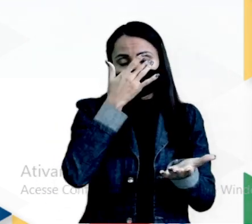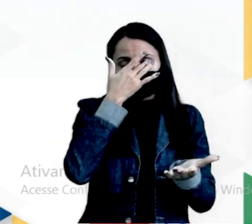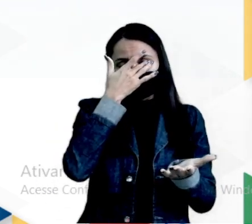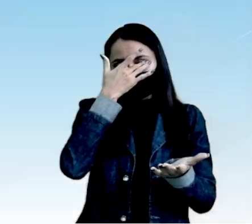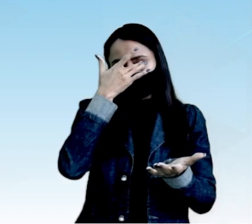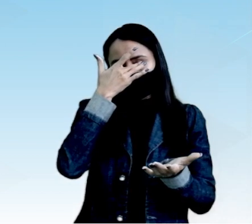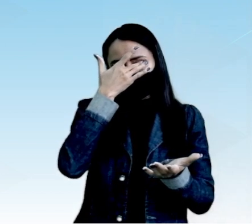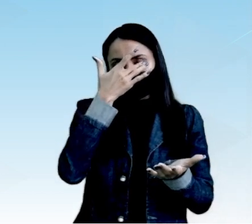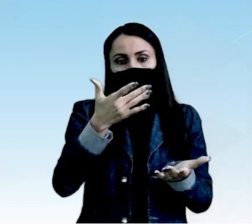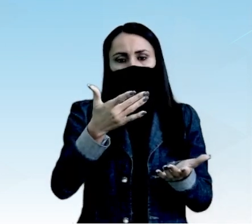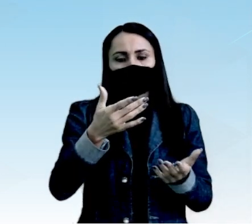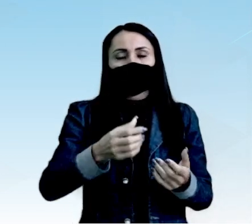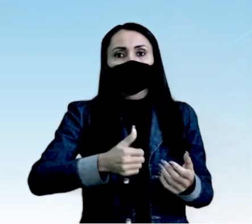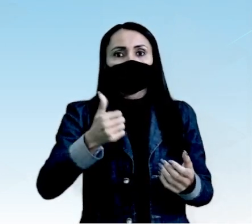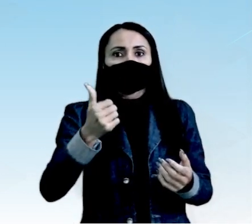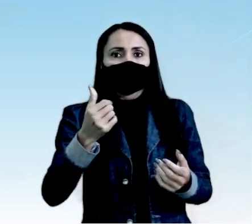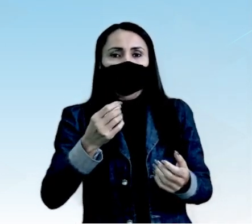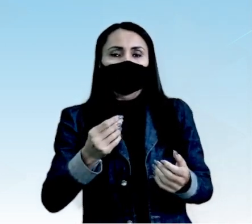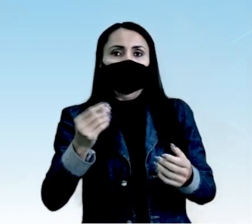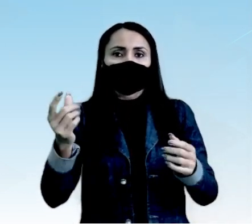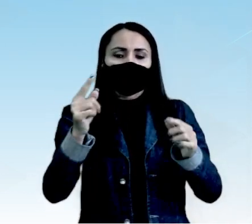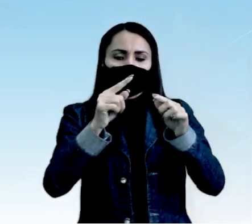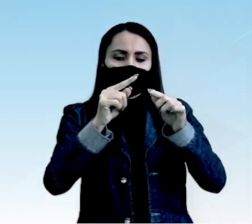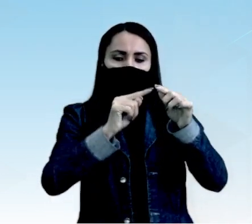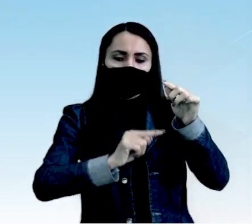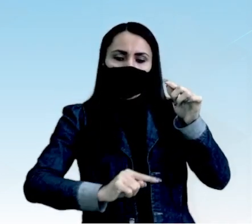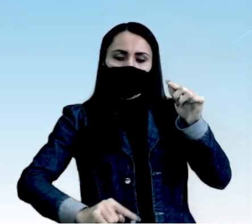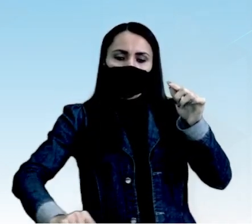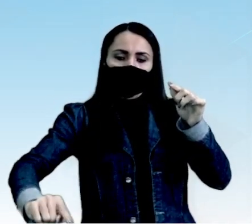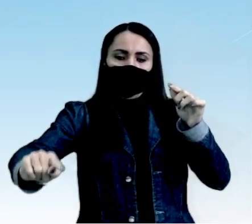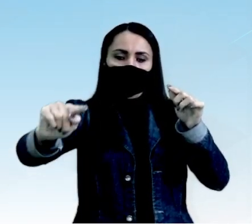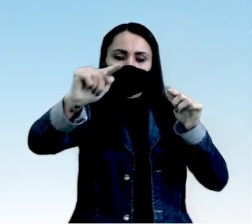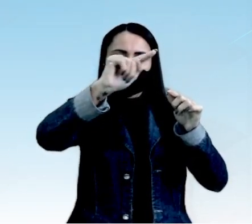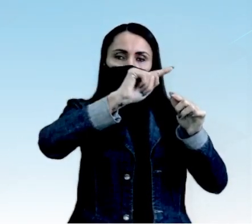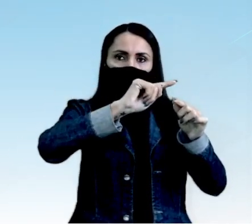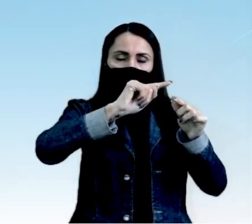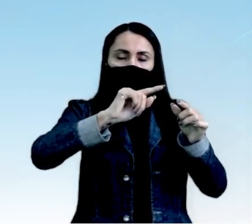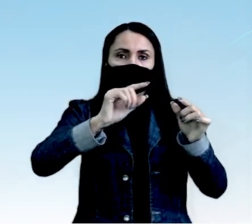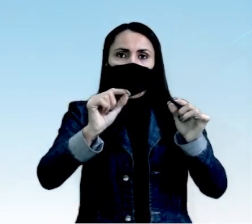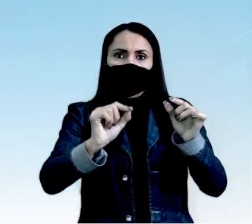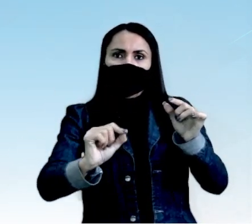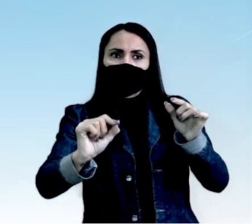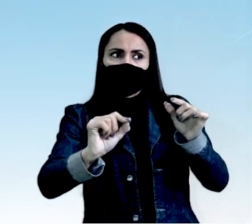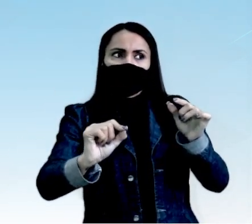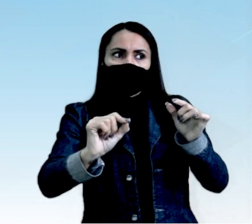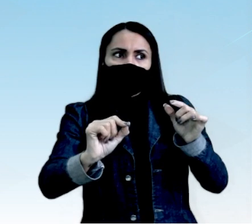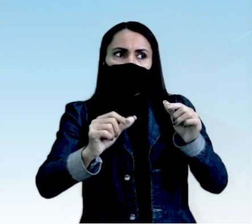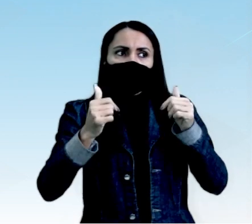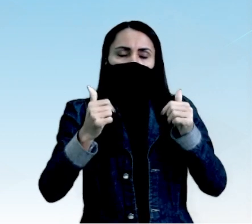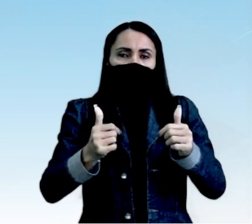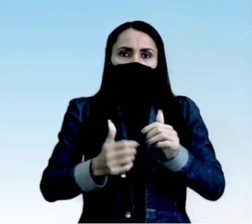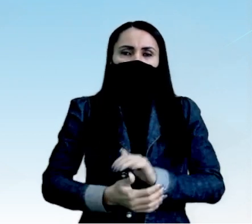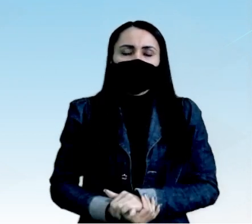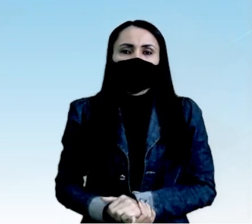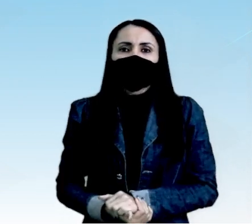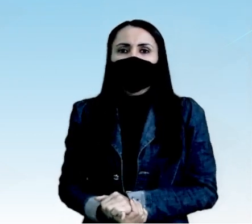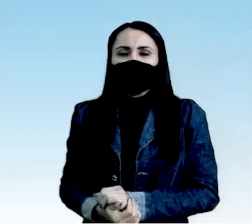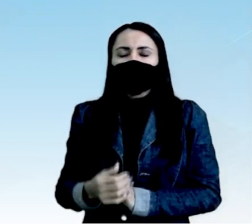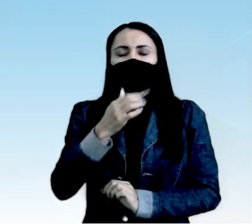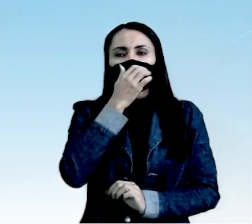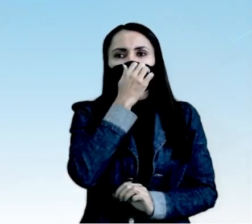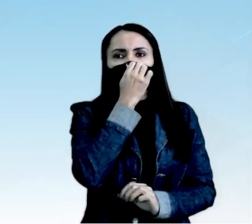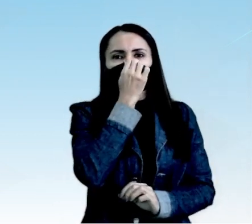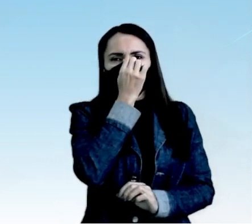esquece. O pneu foi lá, tocou e voltou, passou pelo centro lá, é o diâmetro. E o comprimento é essa